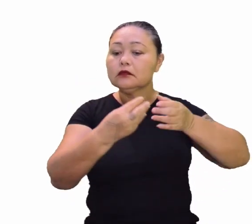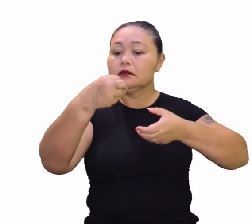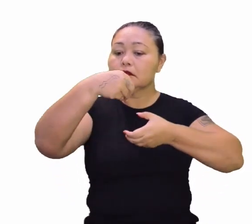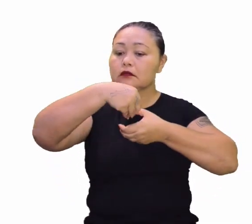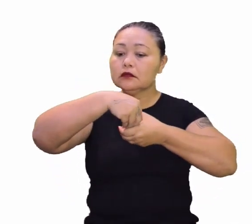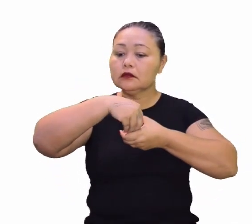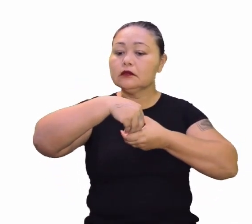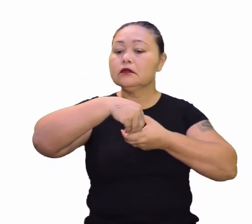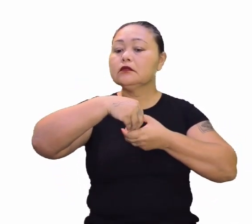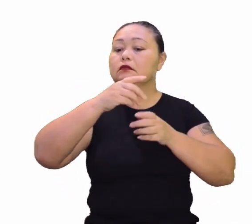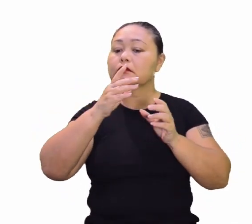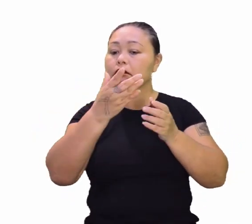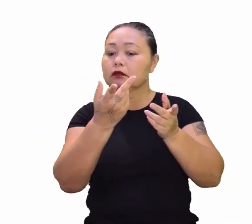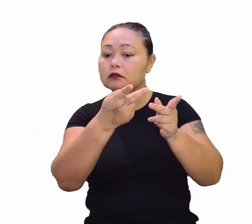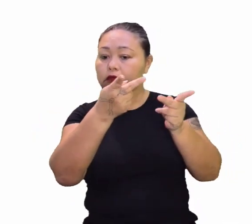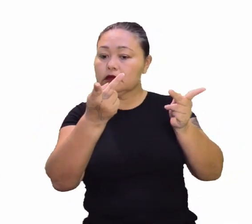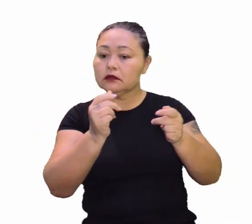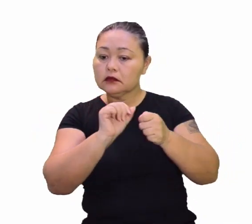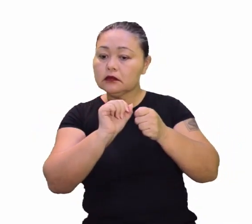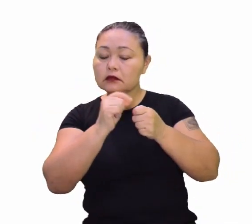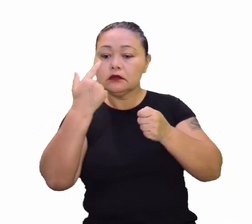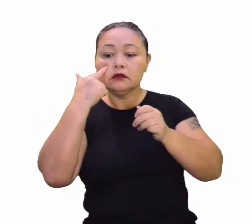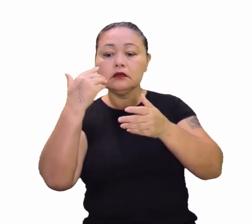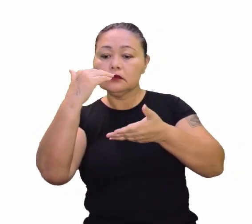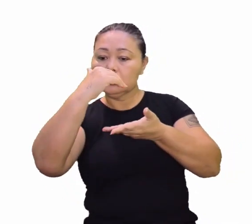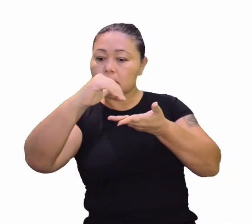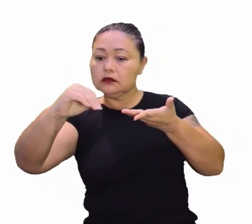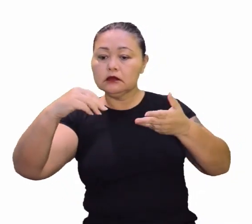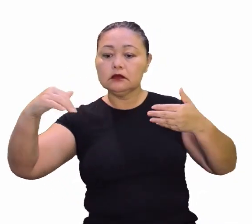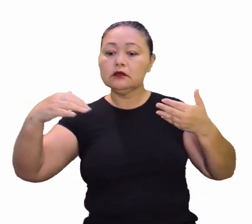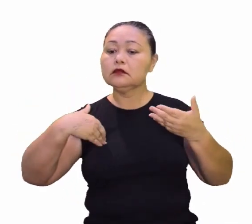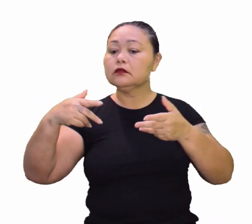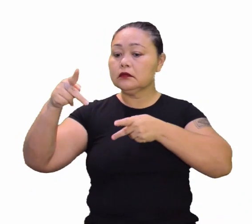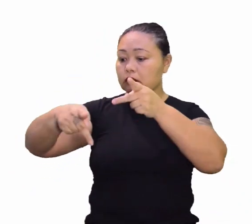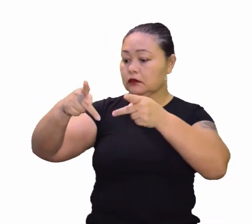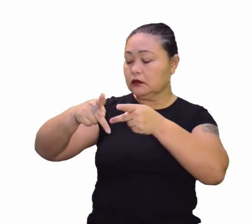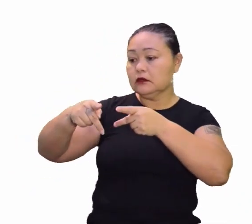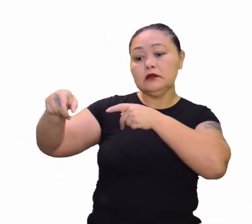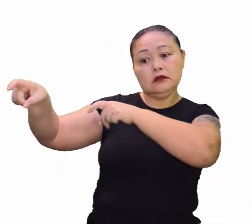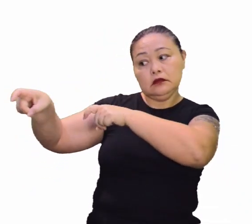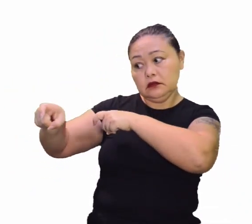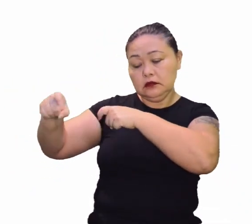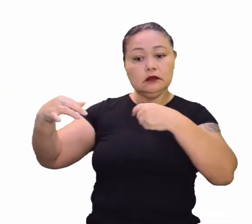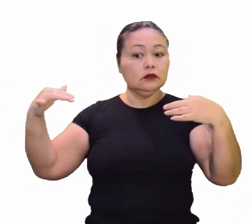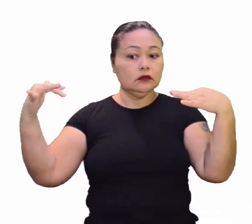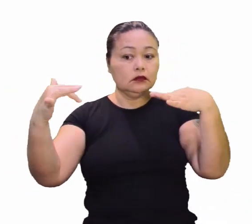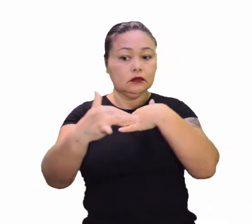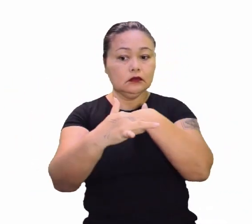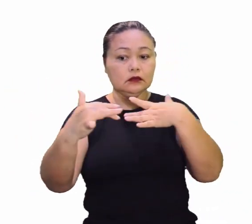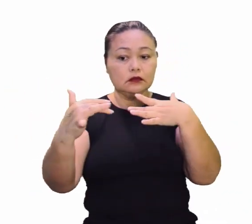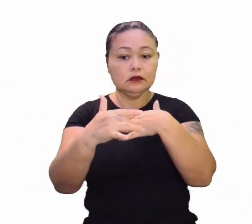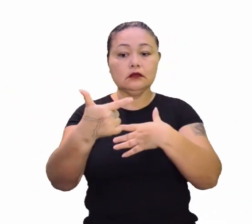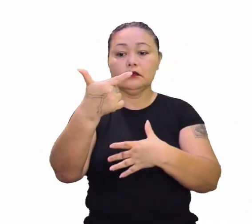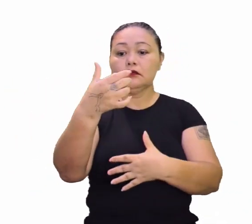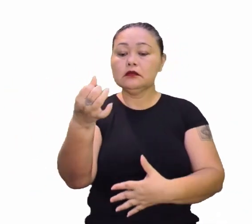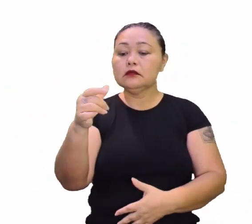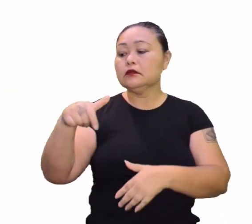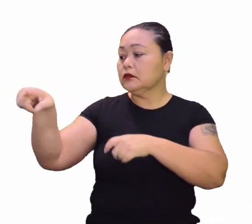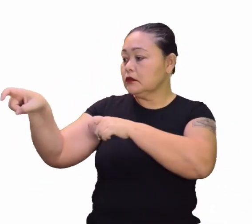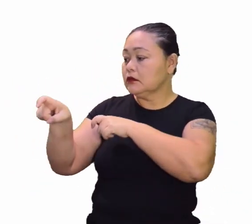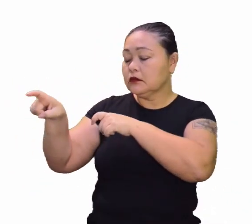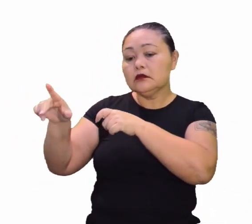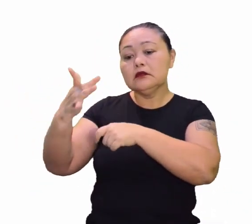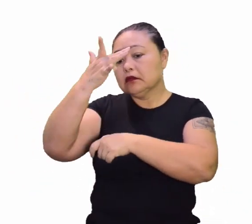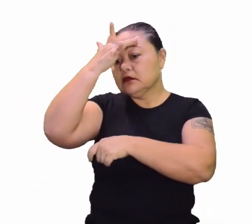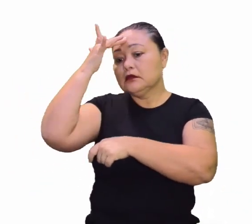dentro do gráfico de pizza quando a gente fala da divisão da população rural e urbana. 26% áreas rurais,